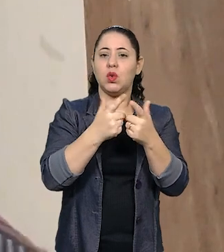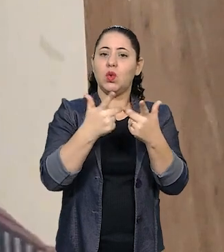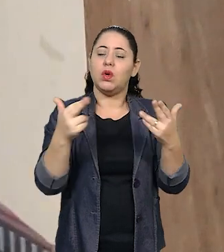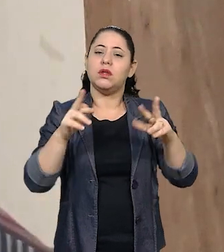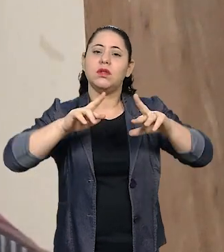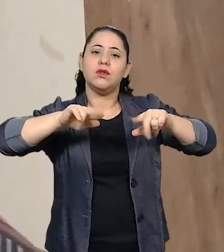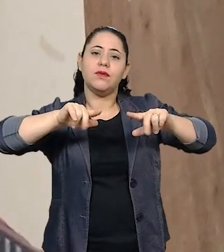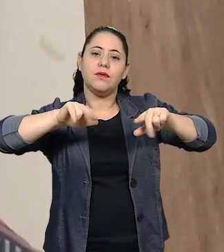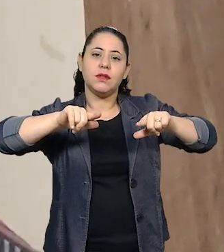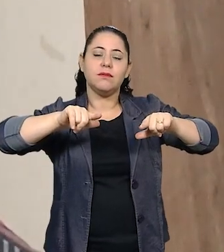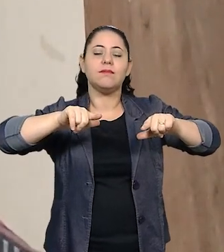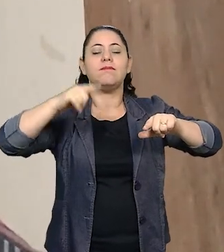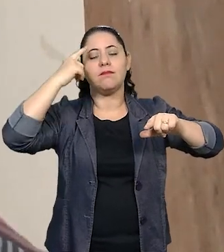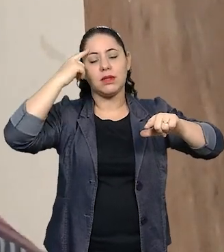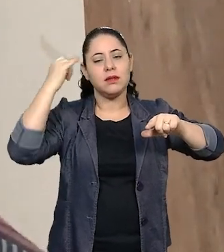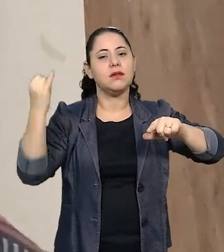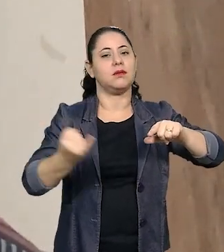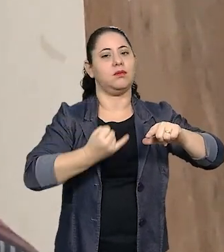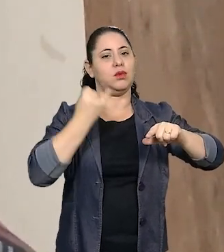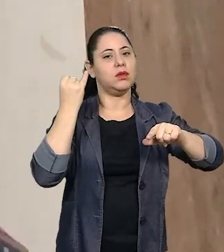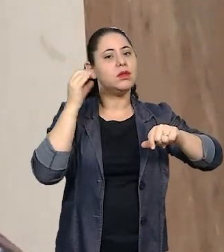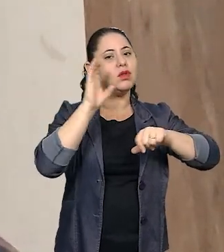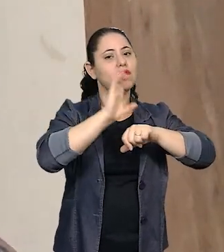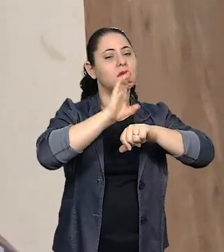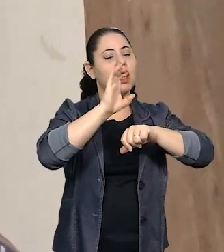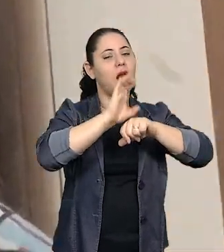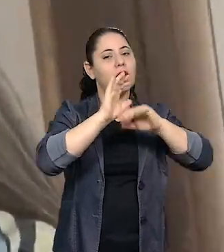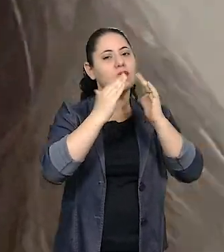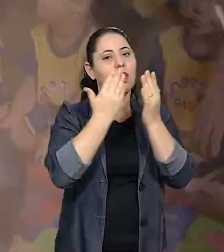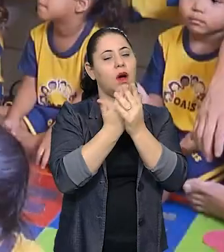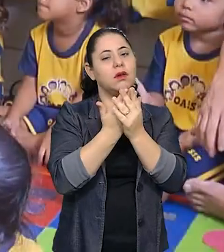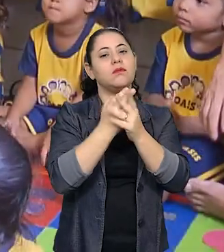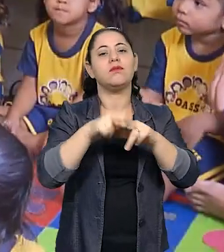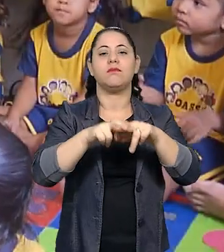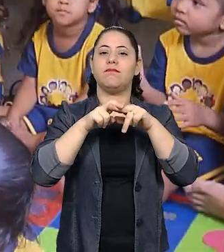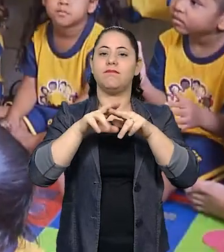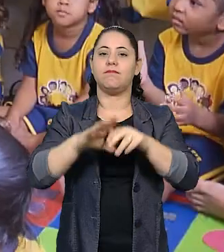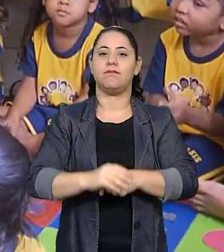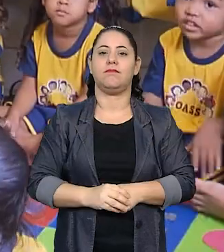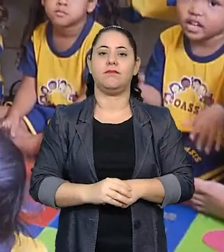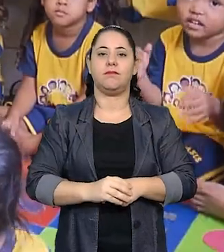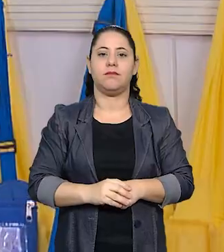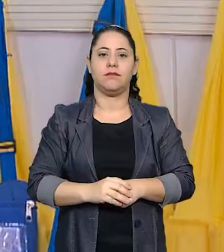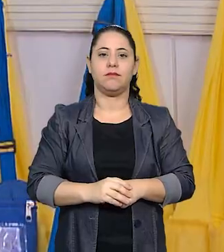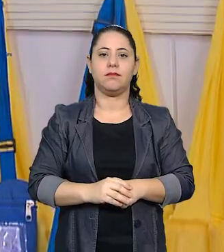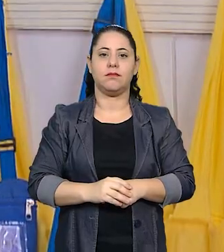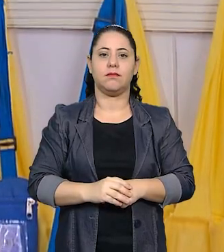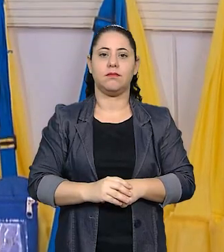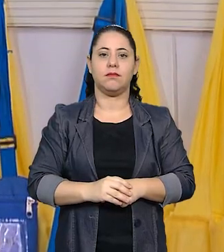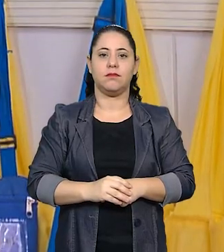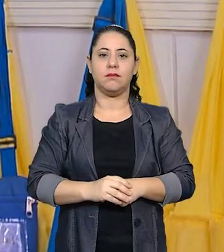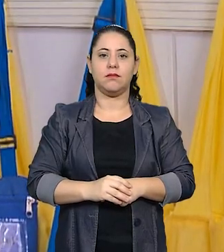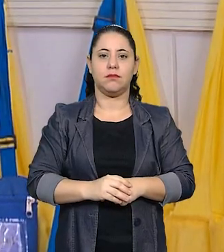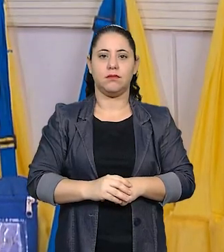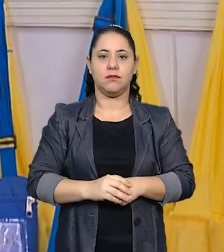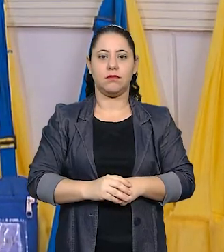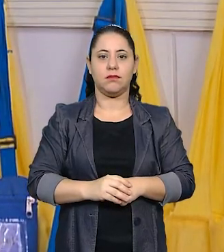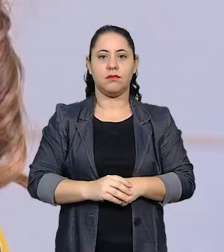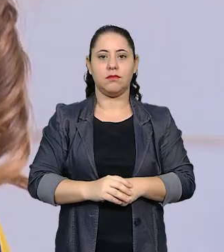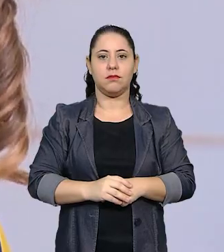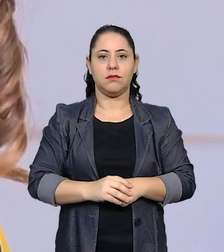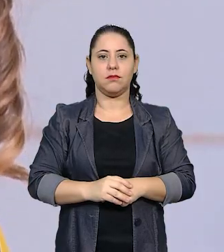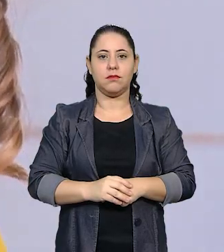crianças terem esse prazer de estar na escola, de estar fazendo coisas diferentes, né? Então eu acho que é muito